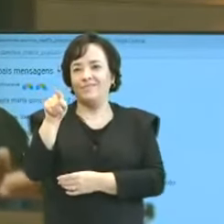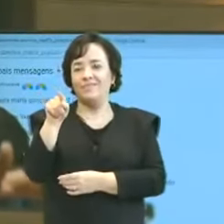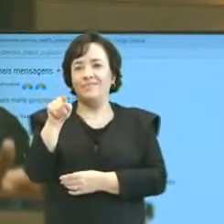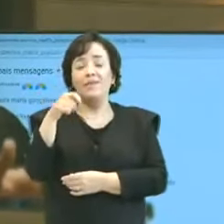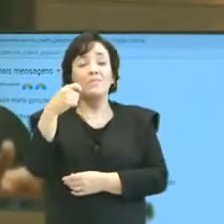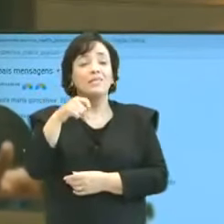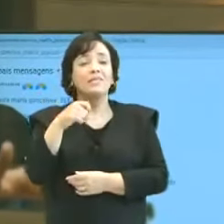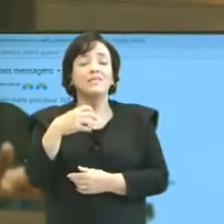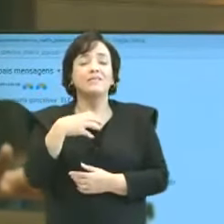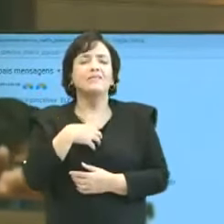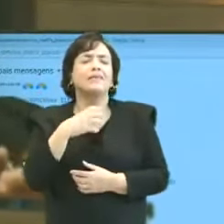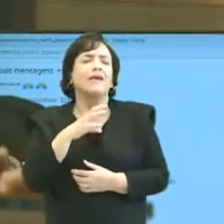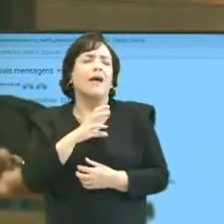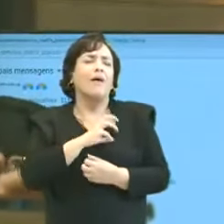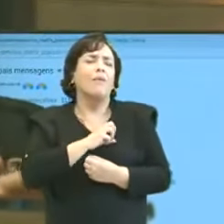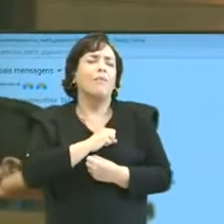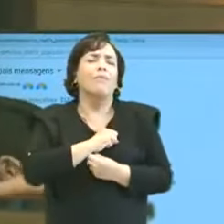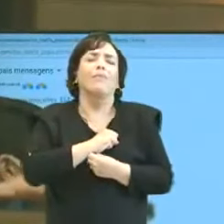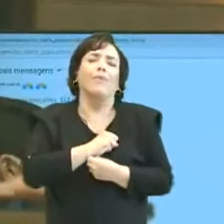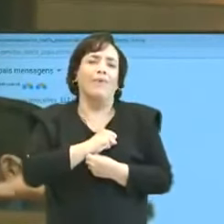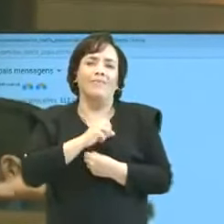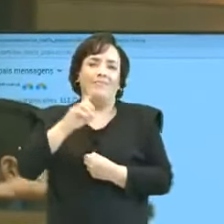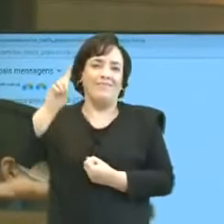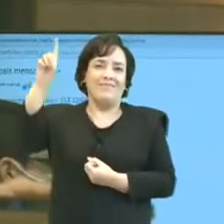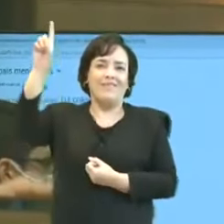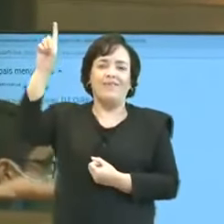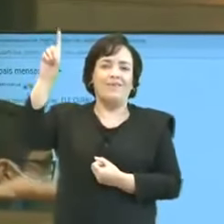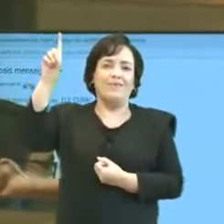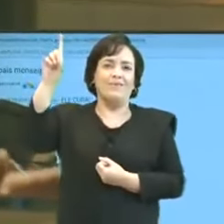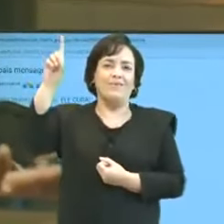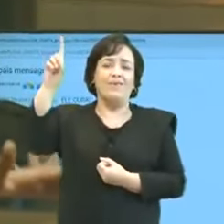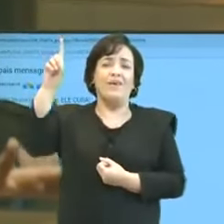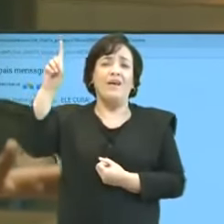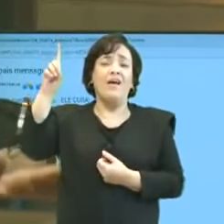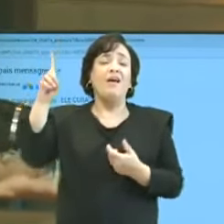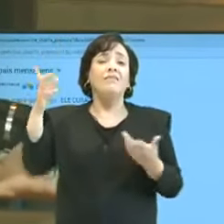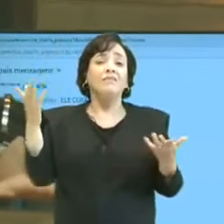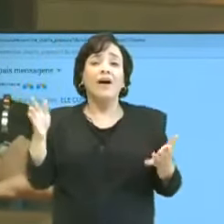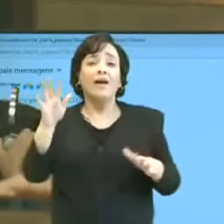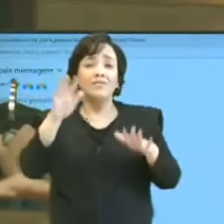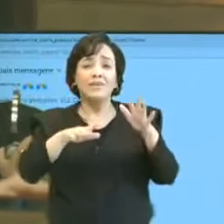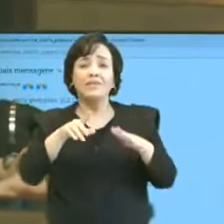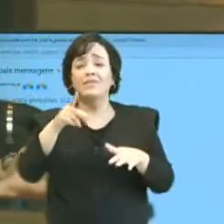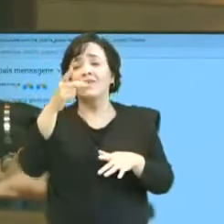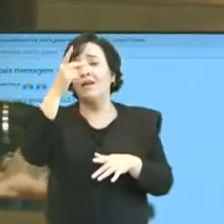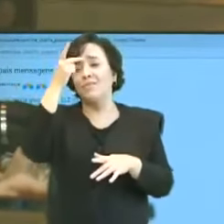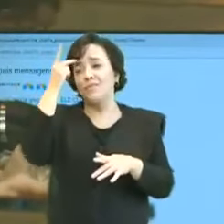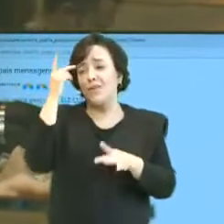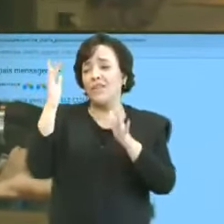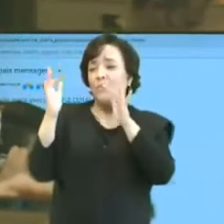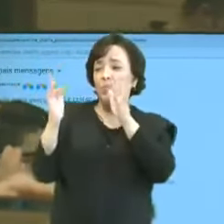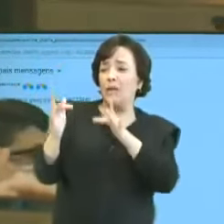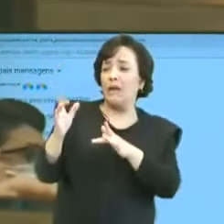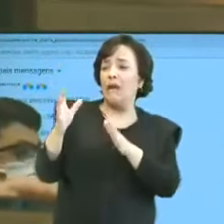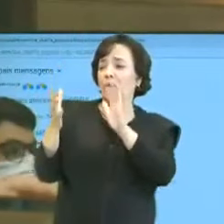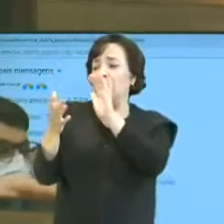Você não precisa pedir para um apaixonado para ele lembrar a pessoa que ama.